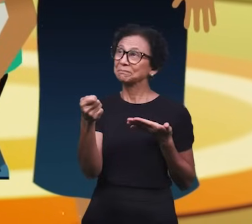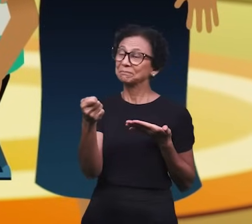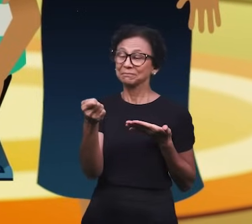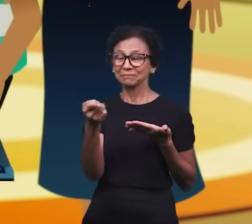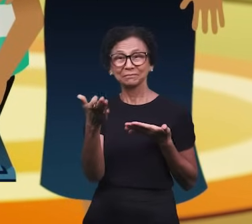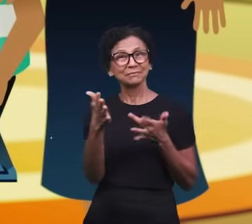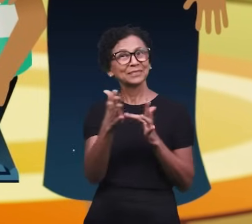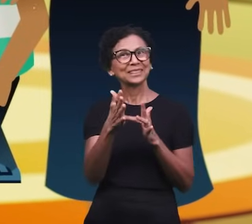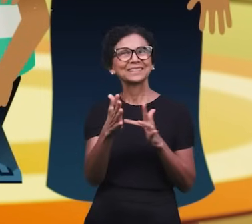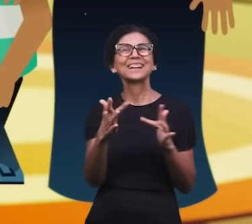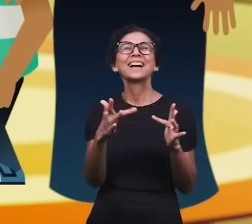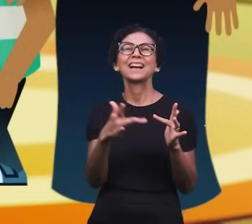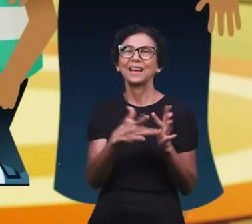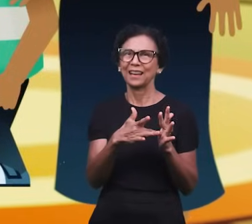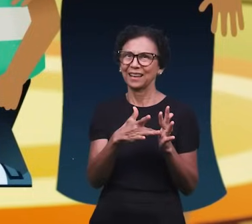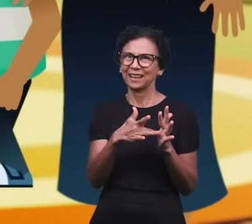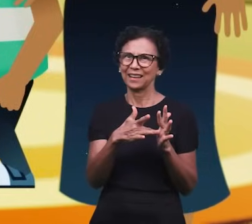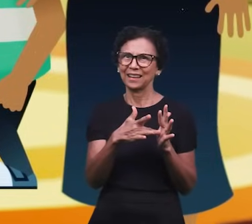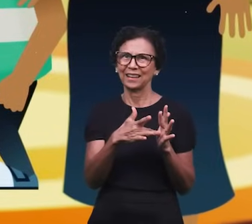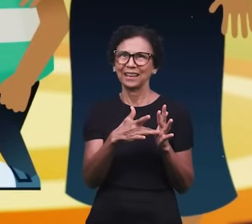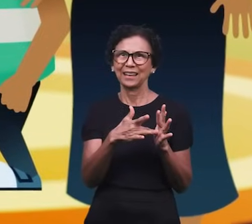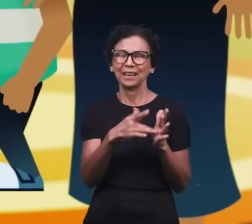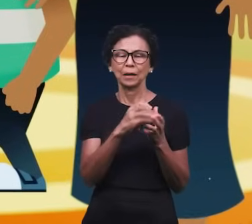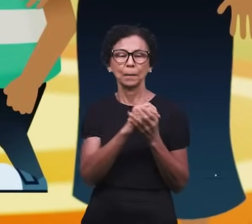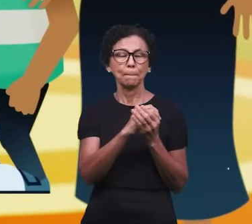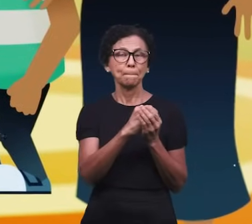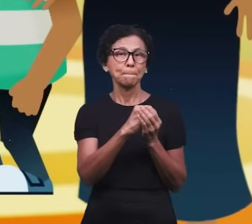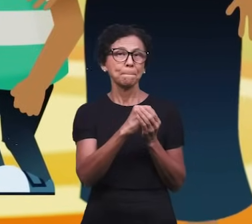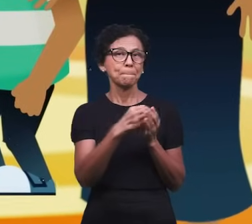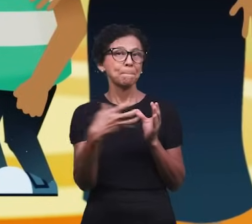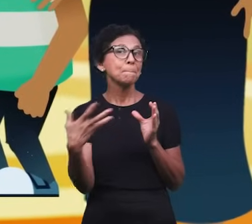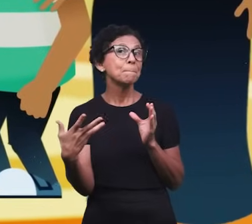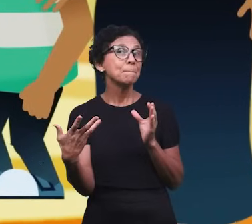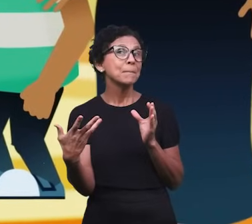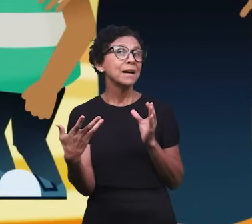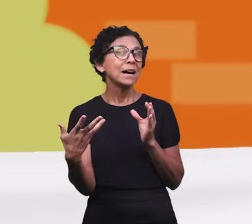o seu nome é Jesus.